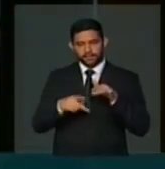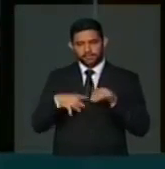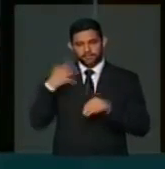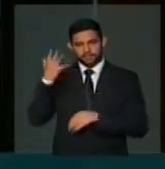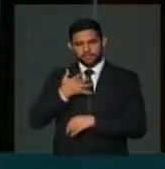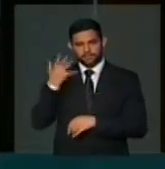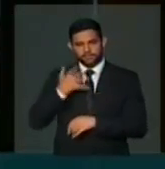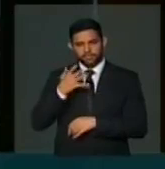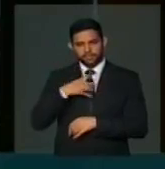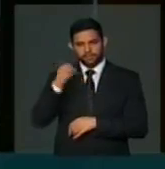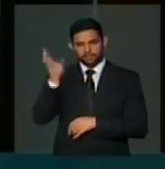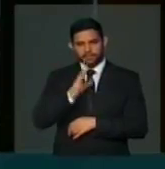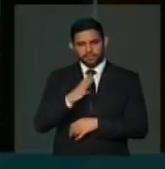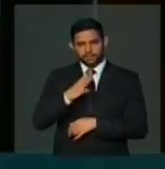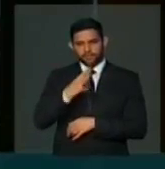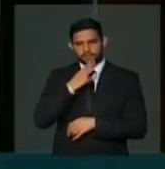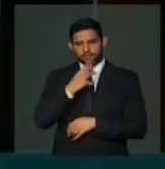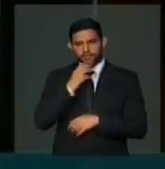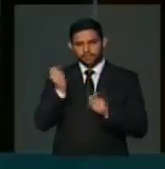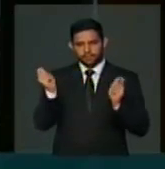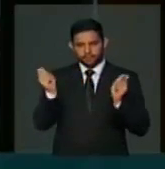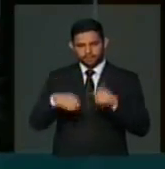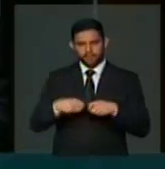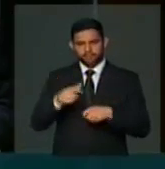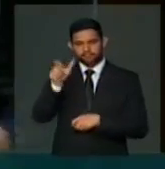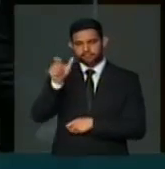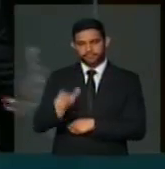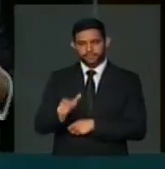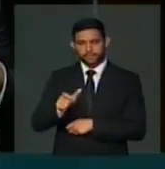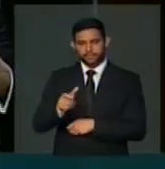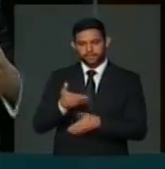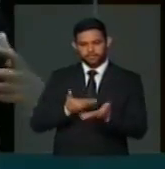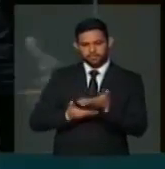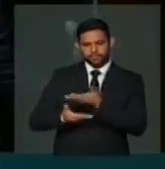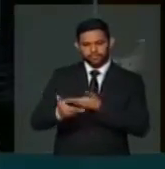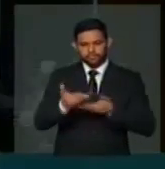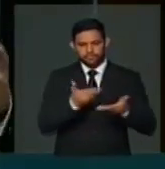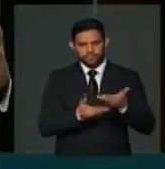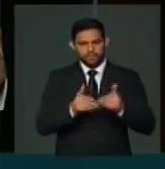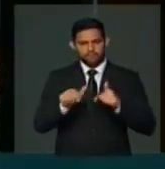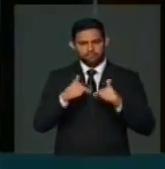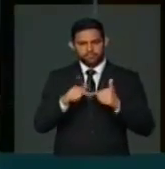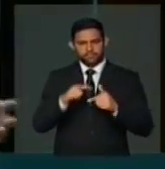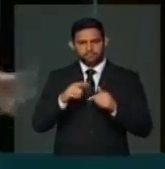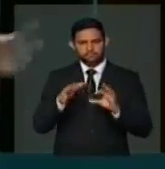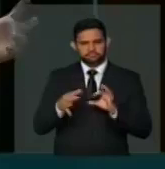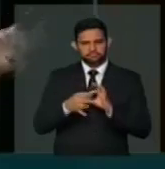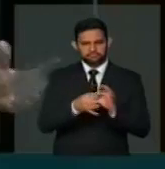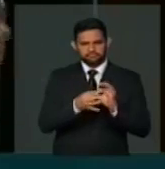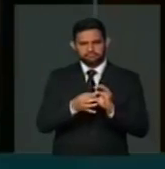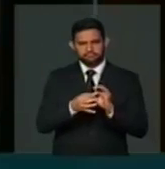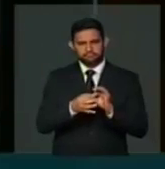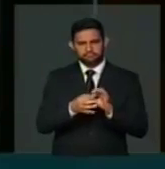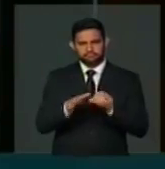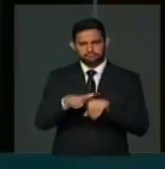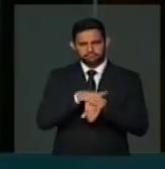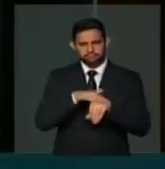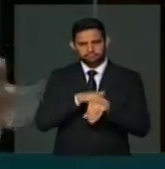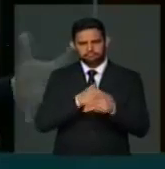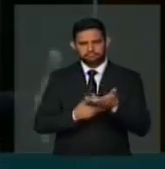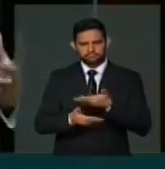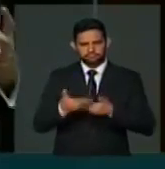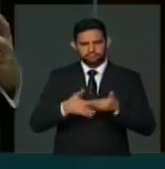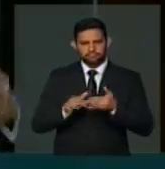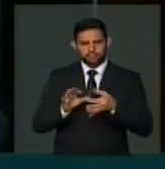tribuna que o Brasil conheceu a capacidade de articular, de aglutinar, de conversar,